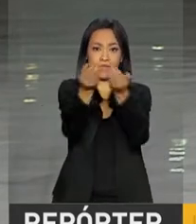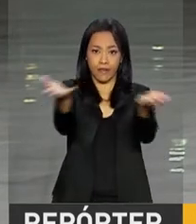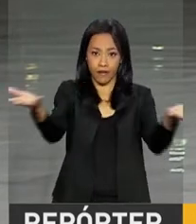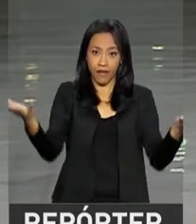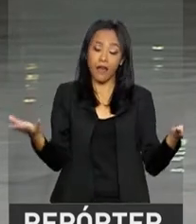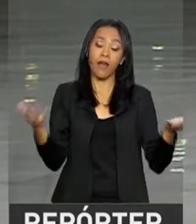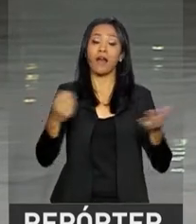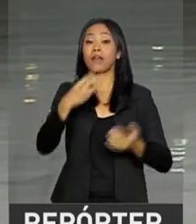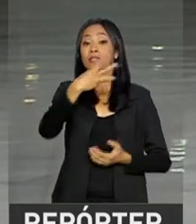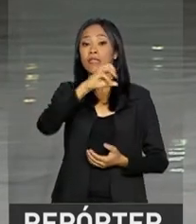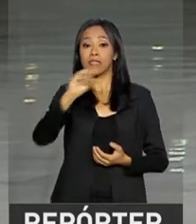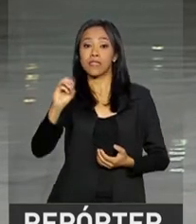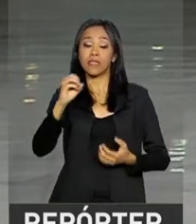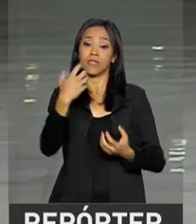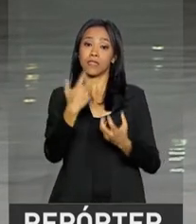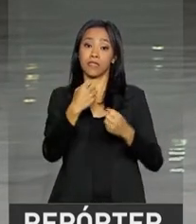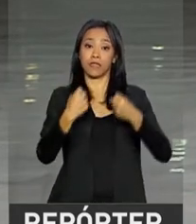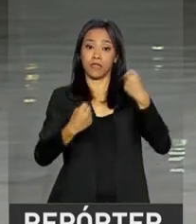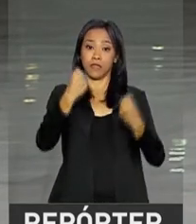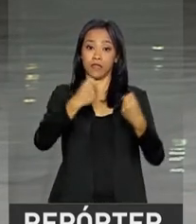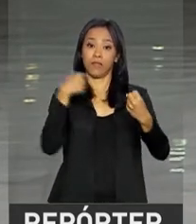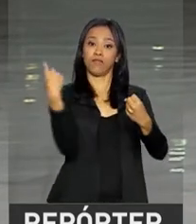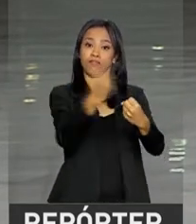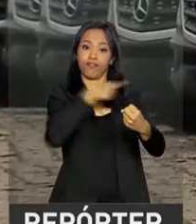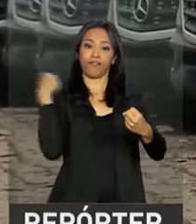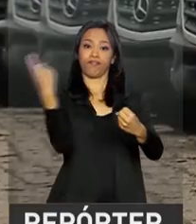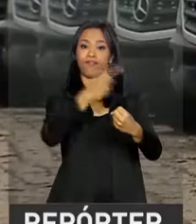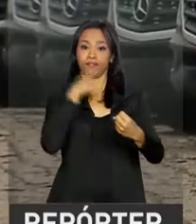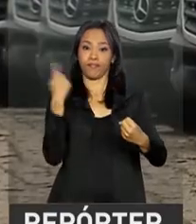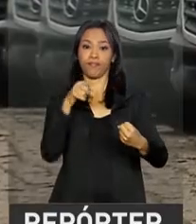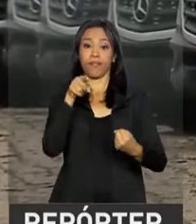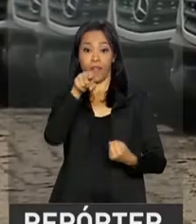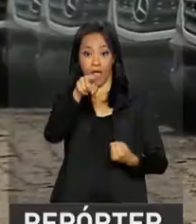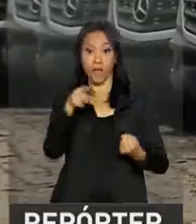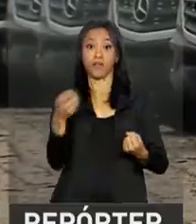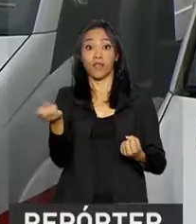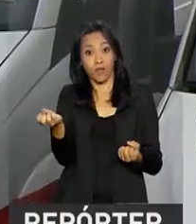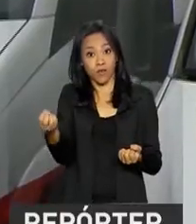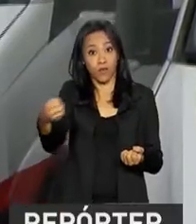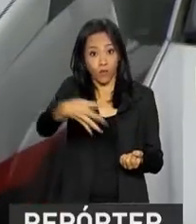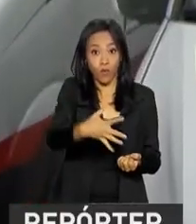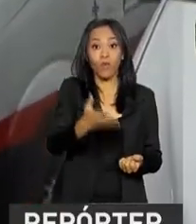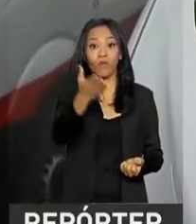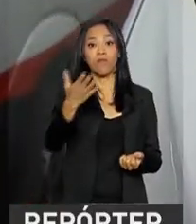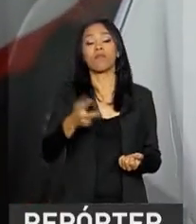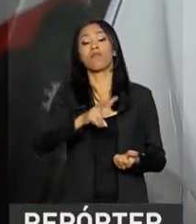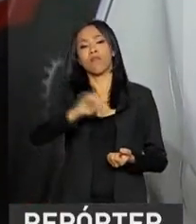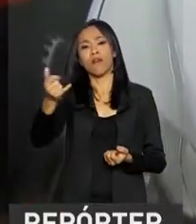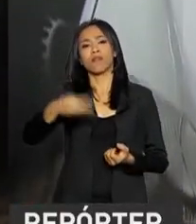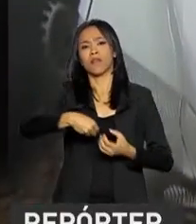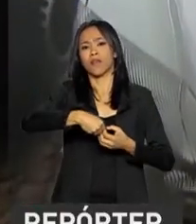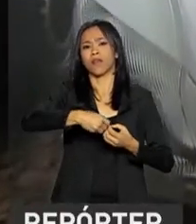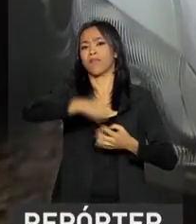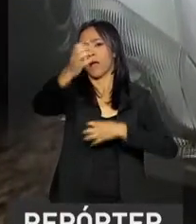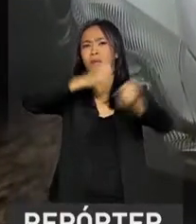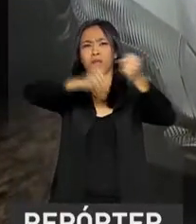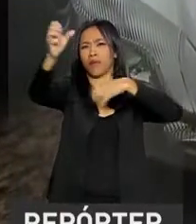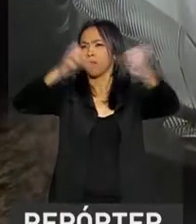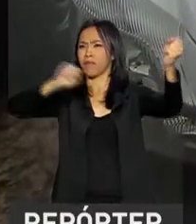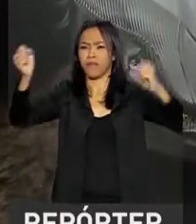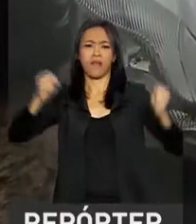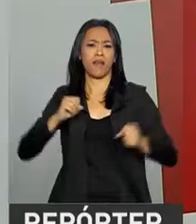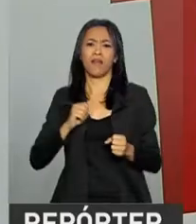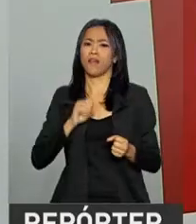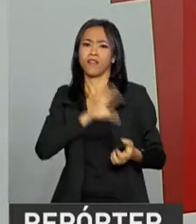de atendimento móvel de urgência o chamorro as ambulâncias que renovarão a frota vão ser encaminhadas para municípios de diversas regiões